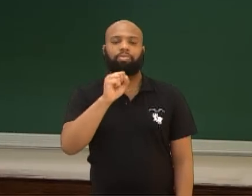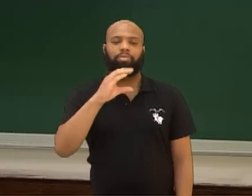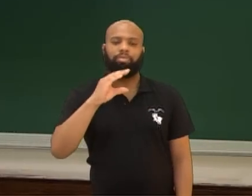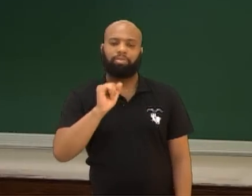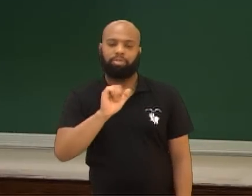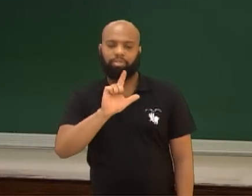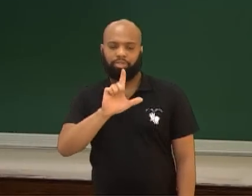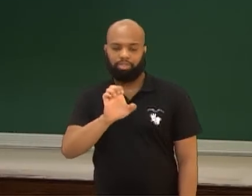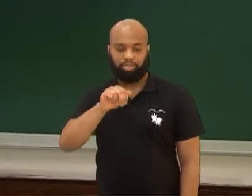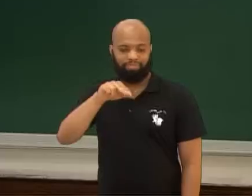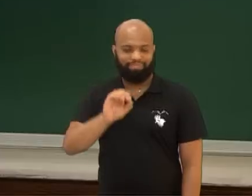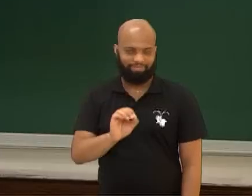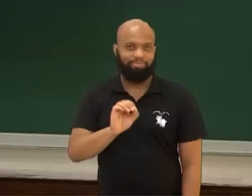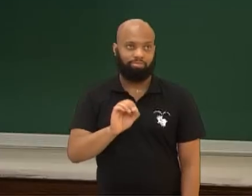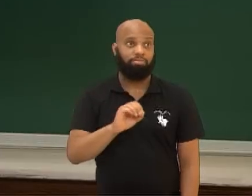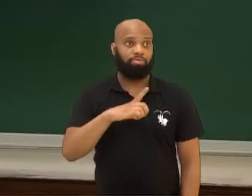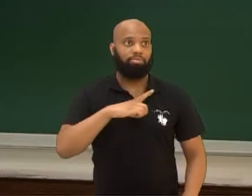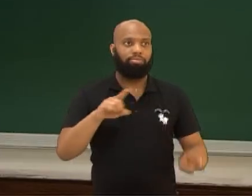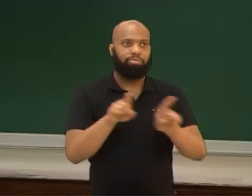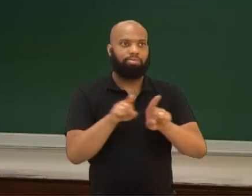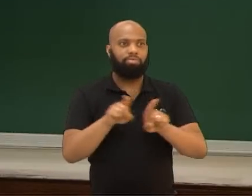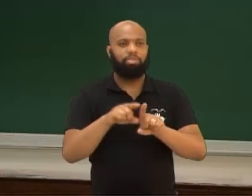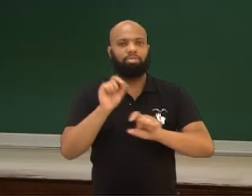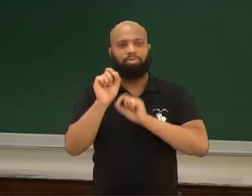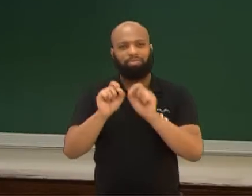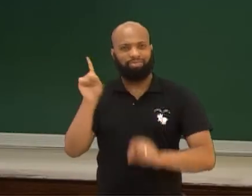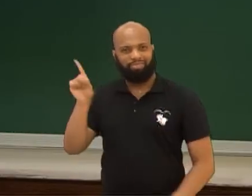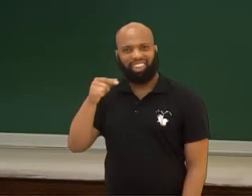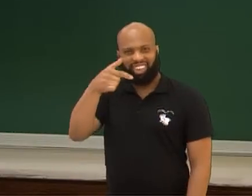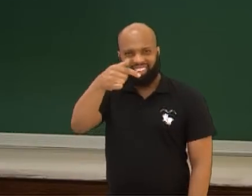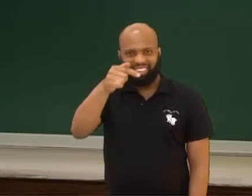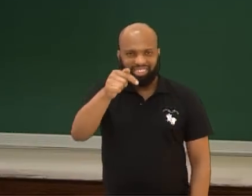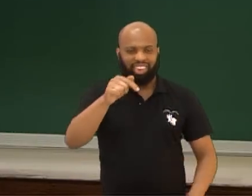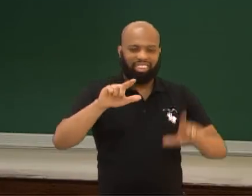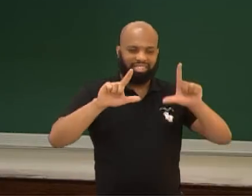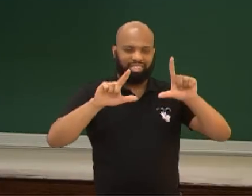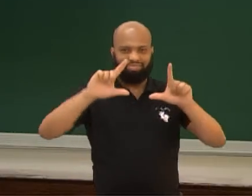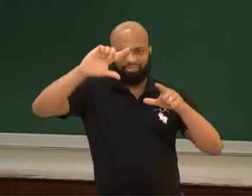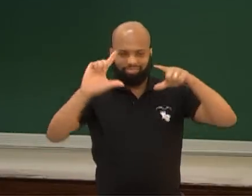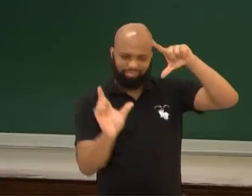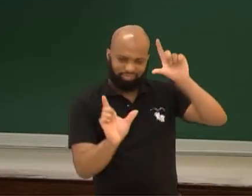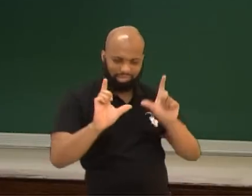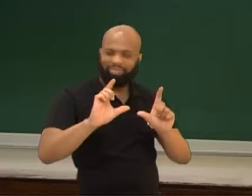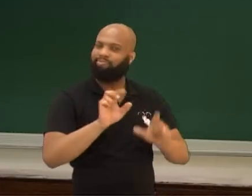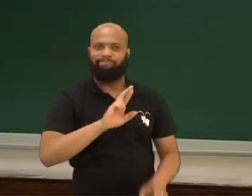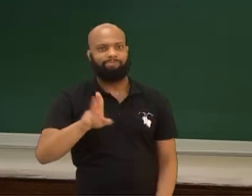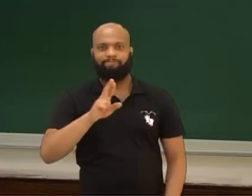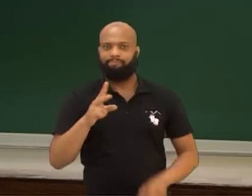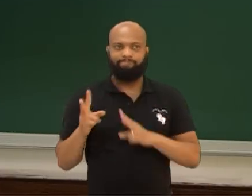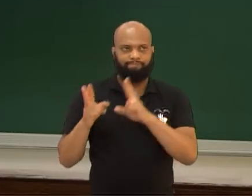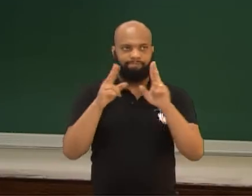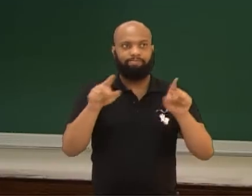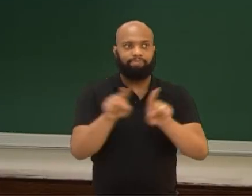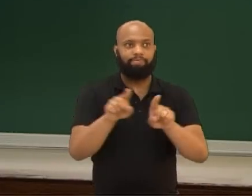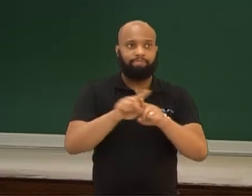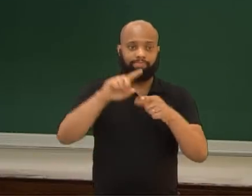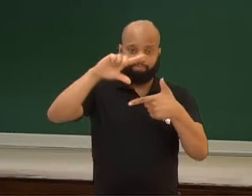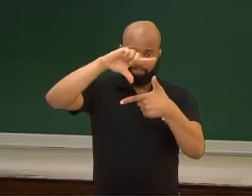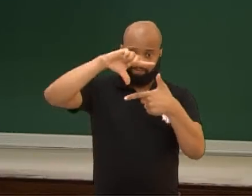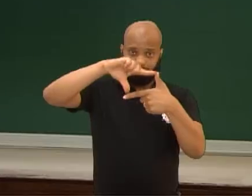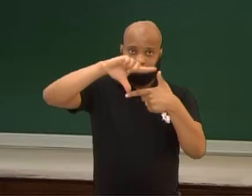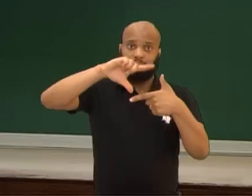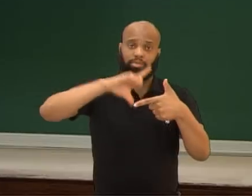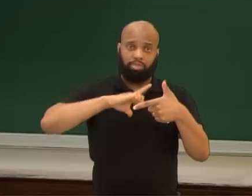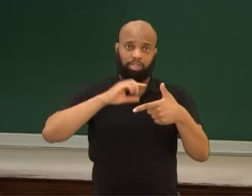Esse é um heptágono, dá para ver ó, que esse lado aqui é menor do que esse lado, né? Então eles não são iguais. O retângulo tem os